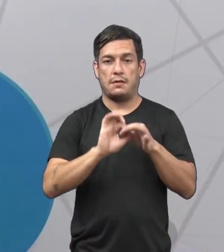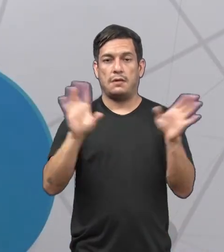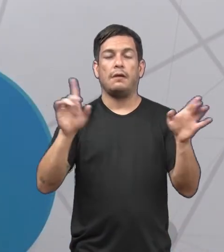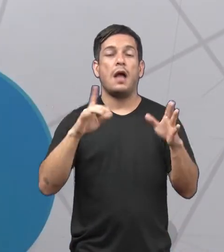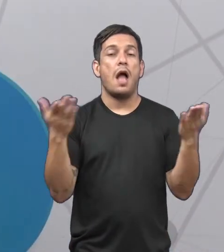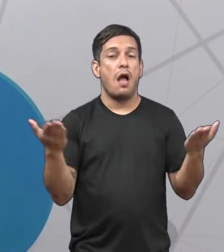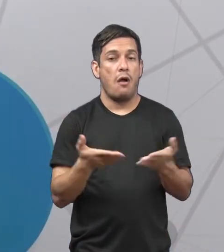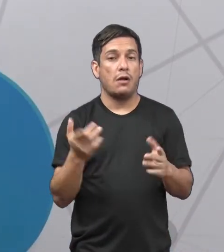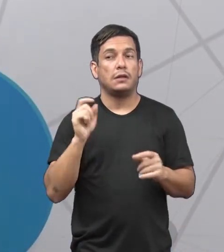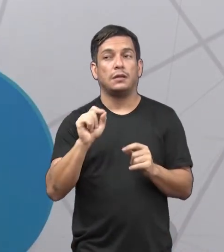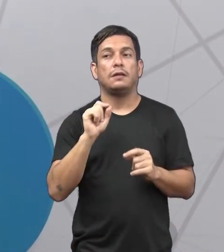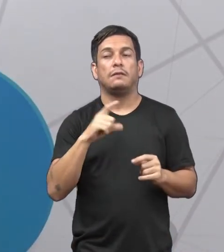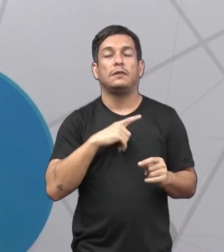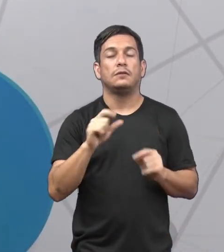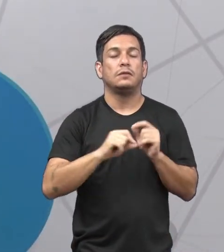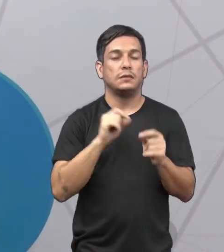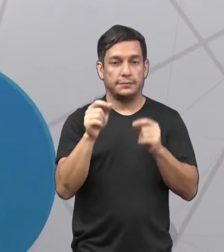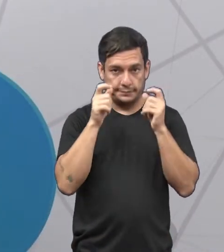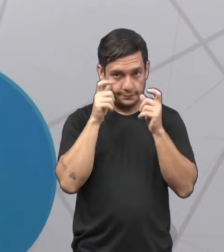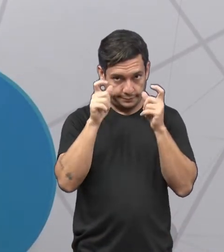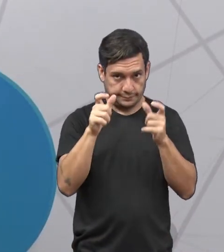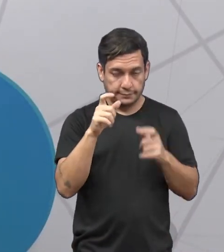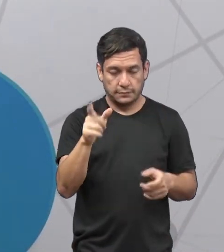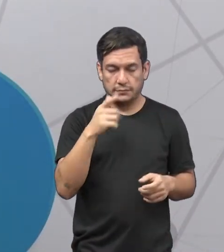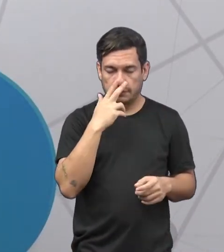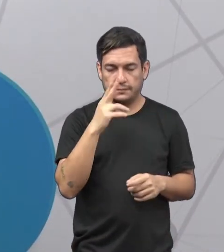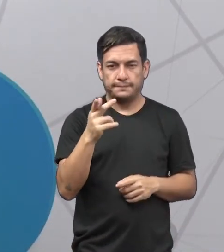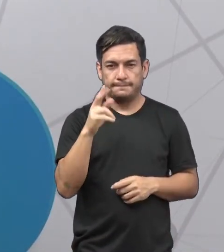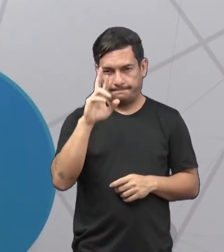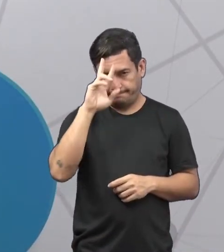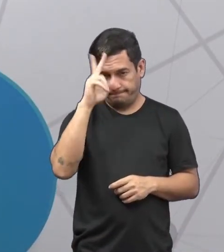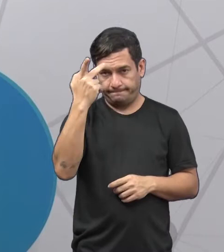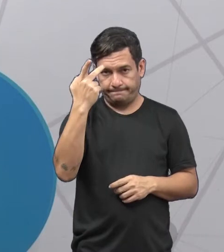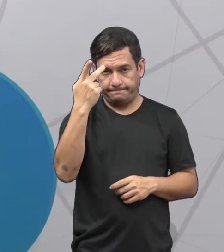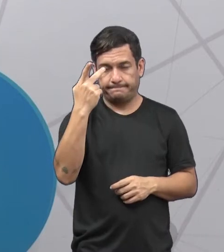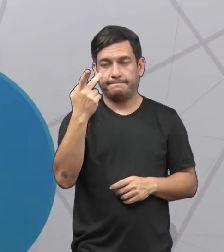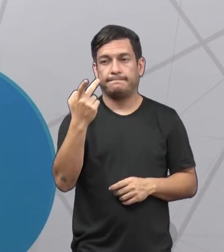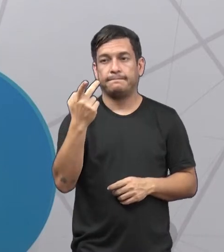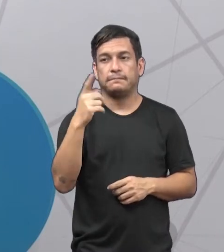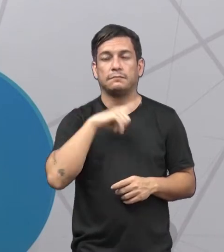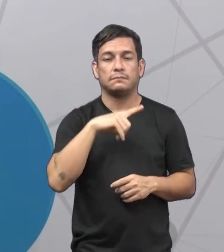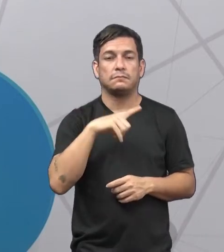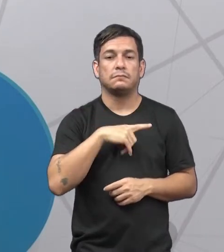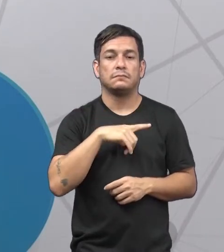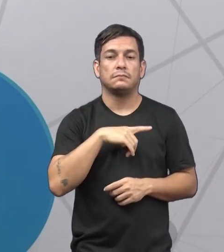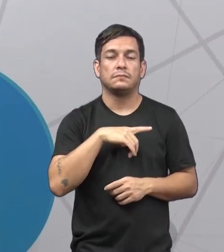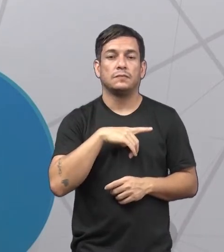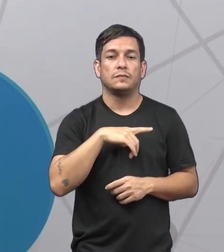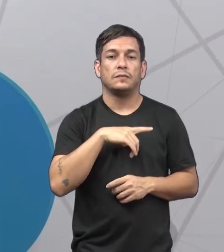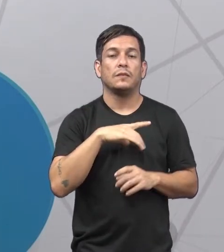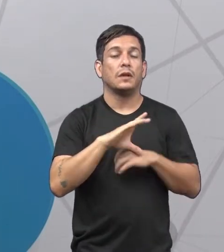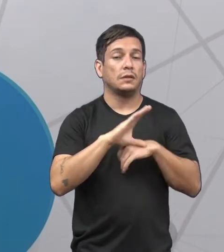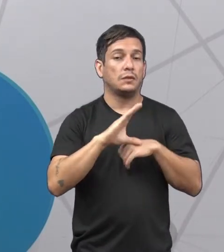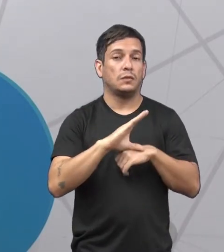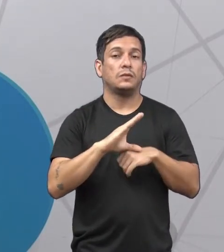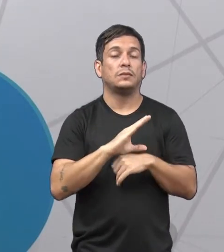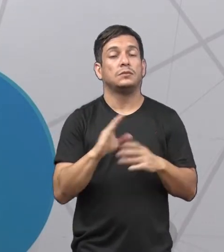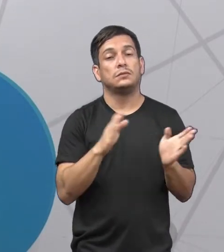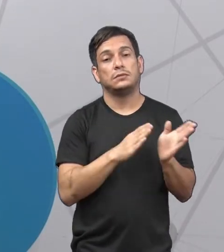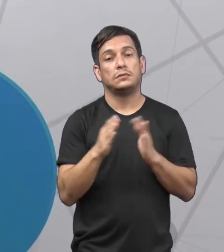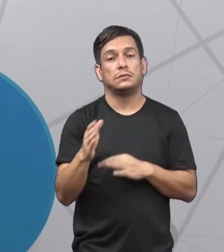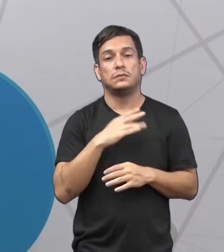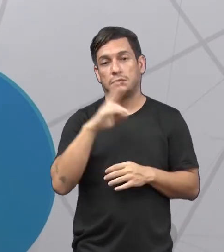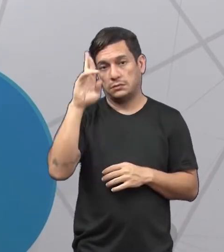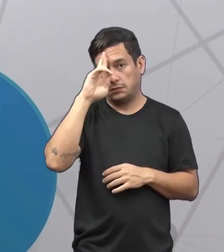Agora, existe uma coisa assim, bem interessante, é uma contradição que nós temos nessa nossa Constituição, nesse período